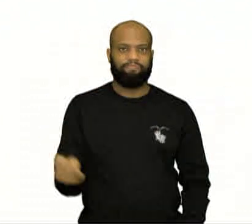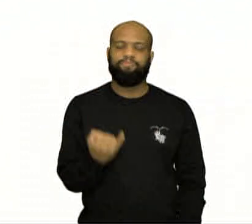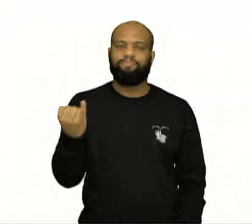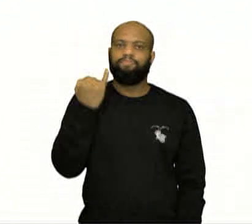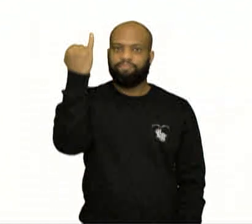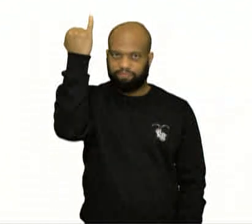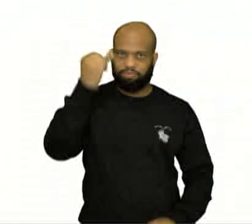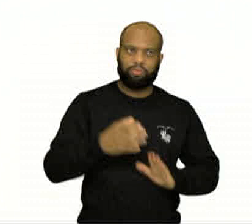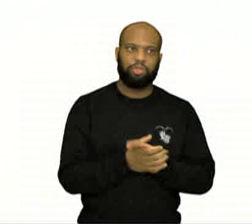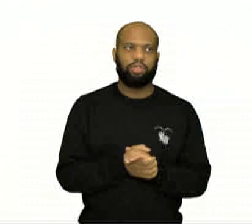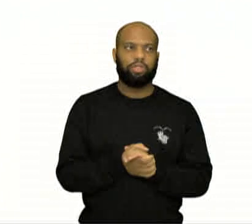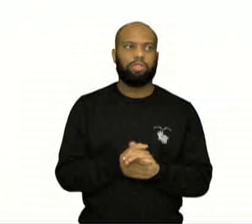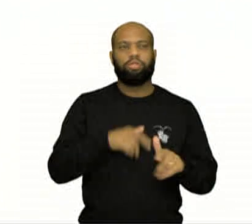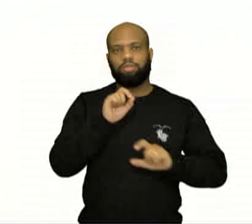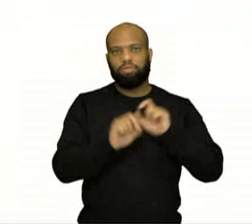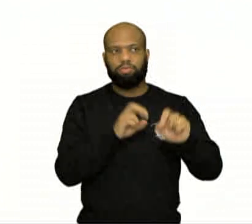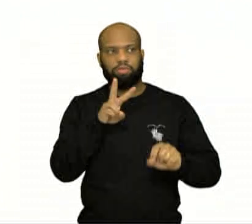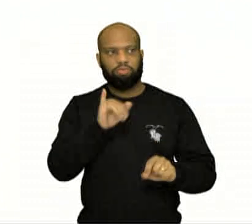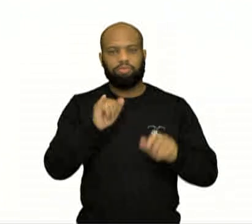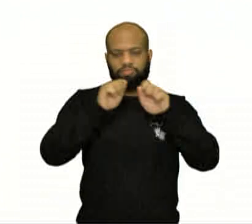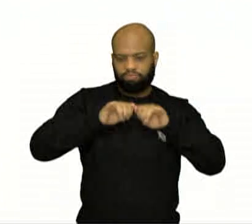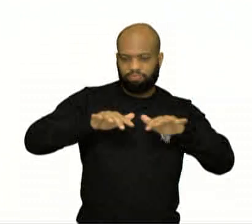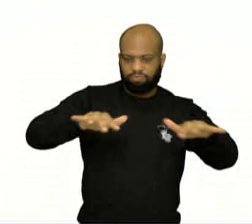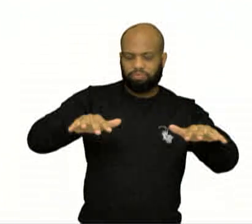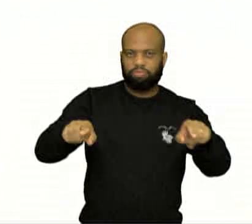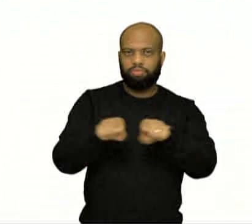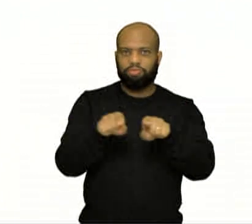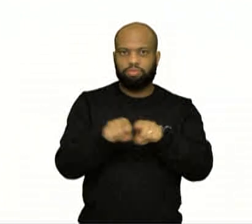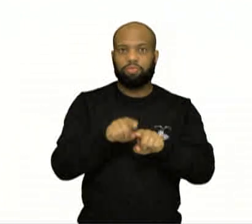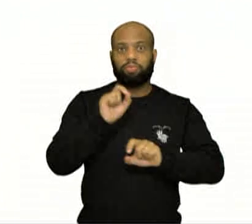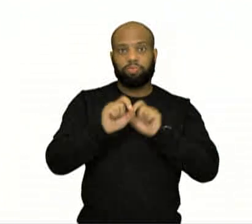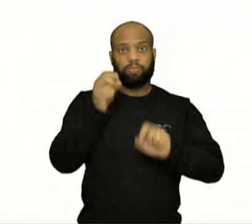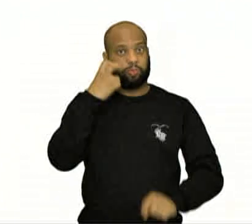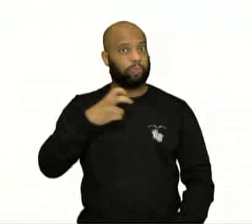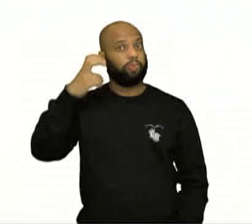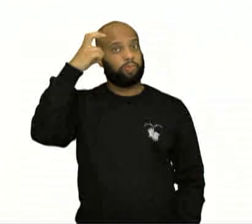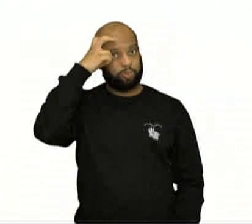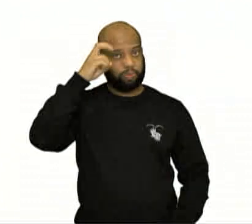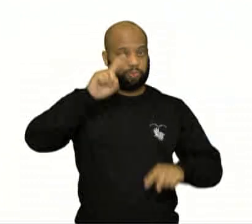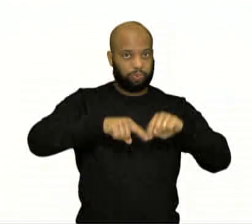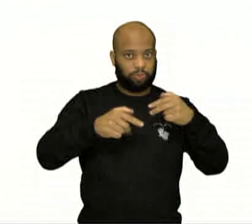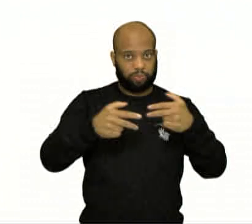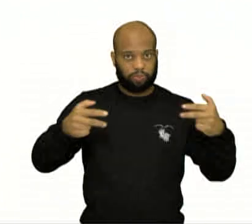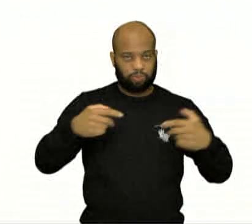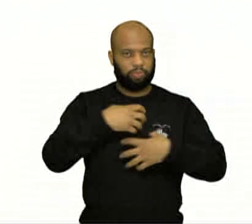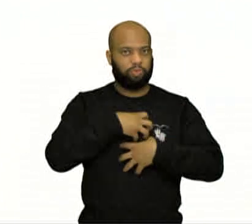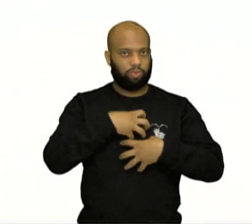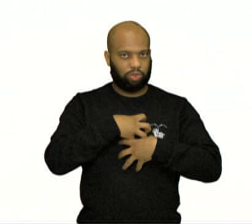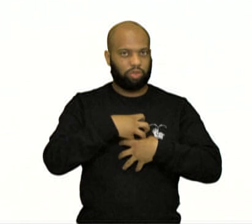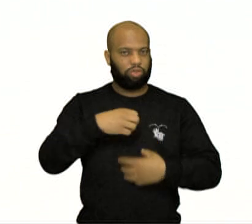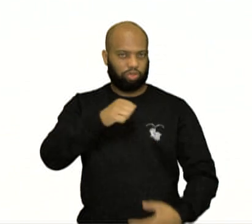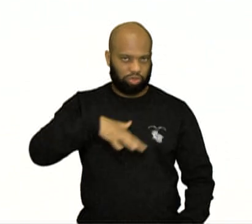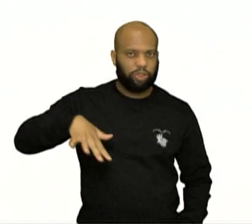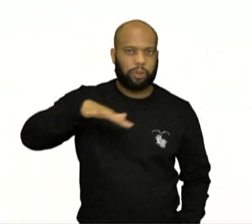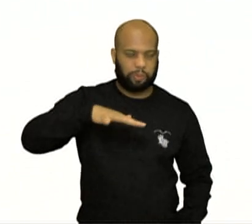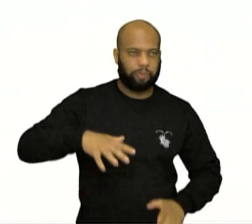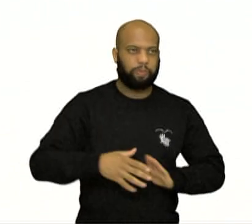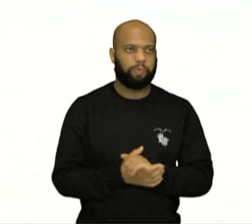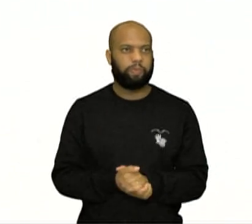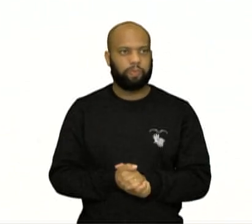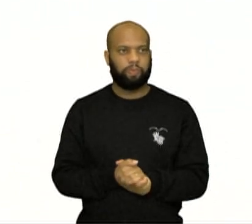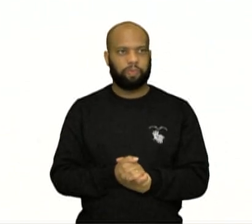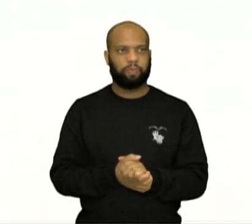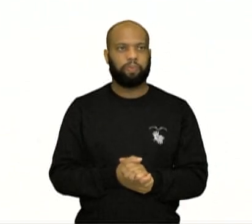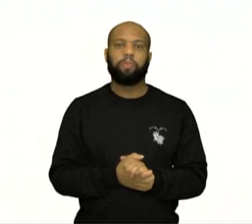um texto fundamental para propagar esses produtos culturais que nós temos de maneira geral produzidos pela humanidade.